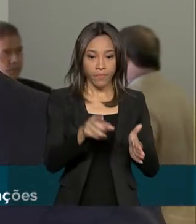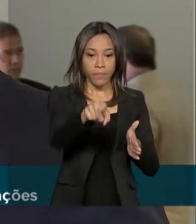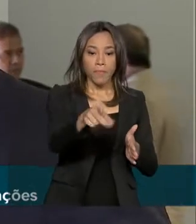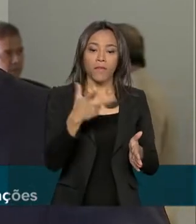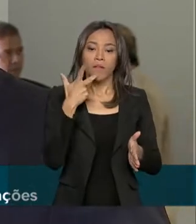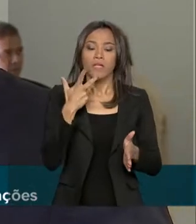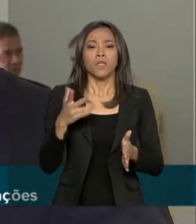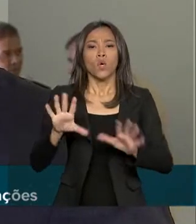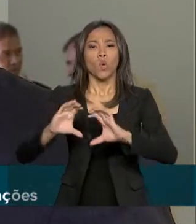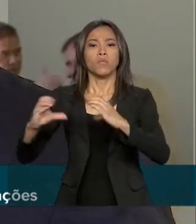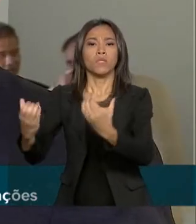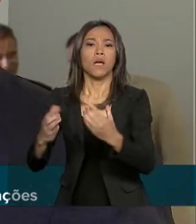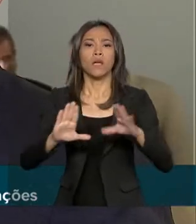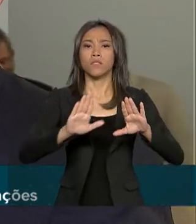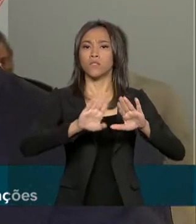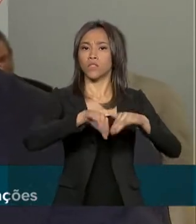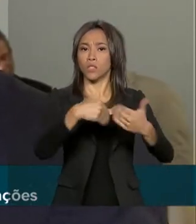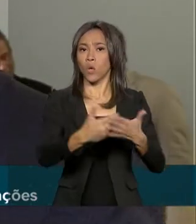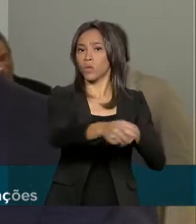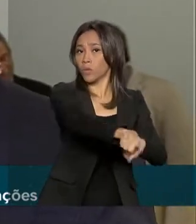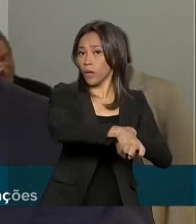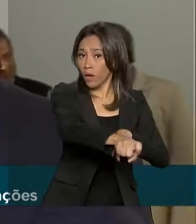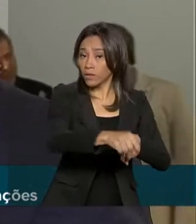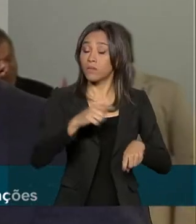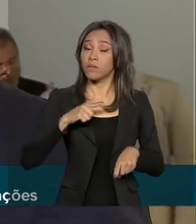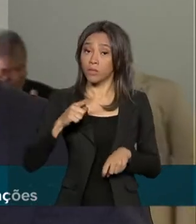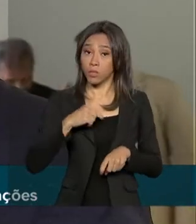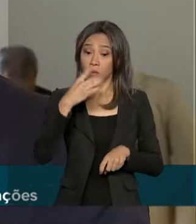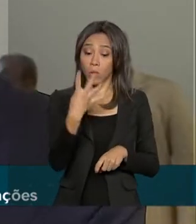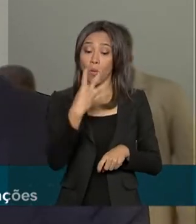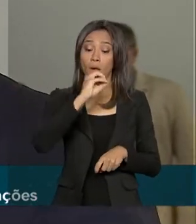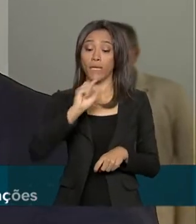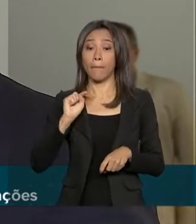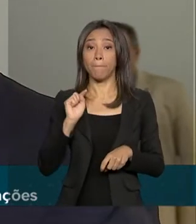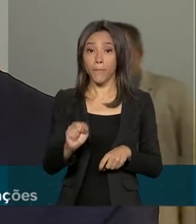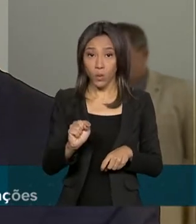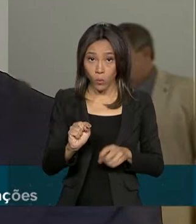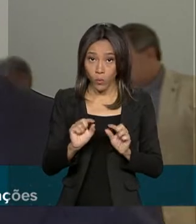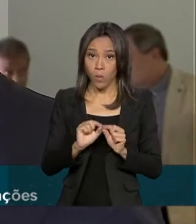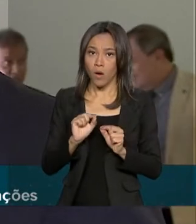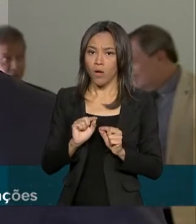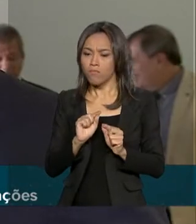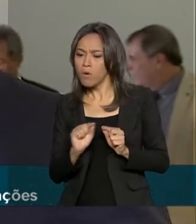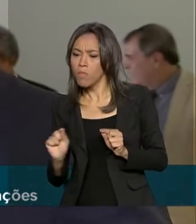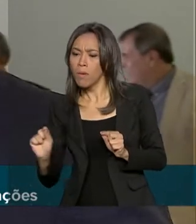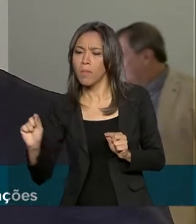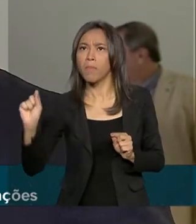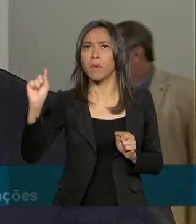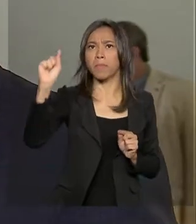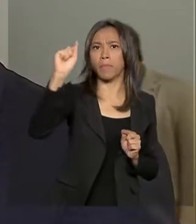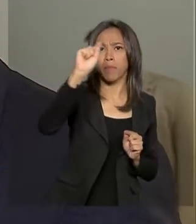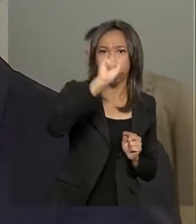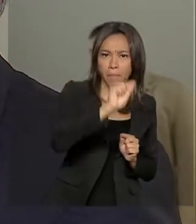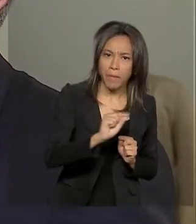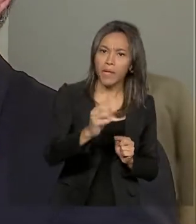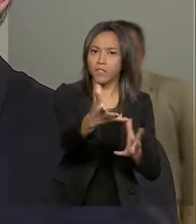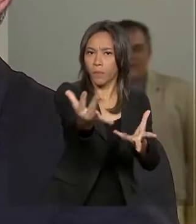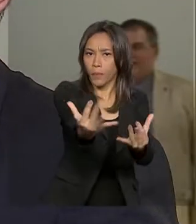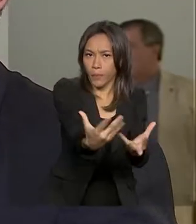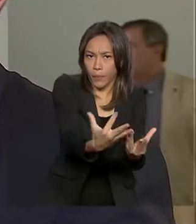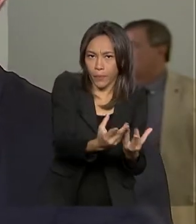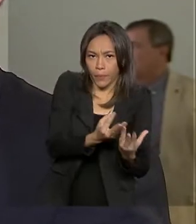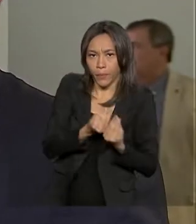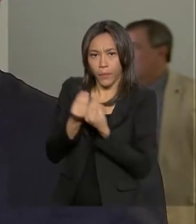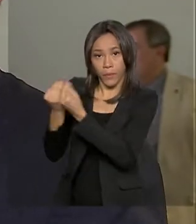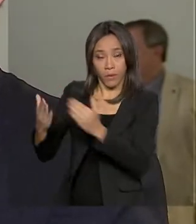rurais, mas não para por aí. Nós temos ainda outros 40 mil pontos que nós vamos lotear, vamos dizer assim, para o Ministério da Cidadania, para